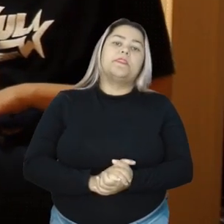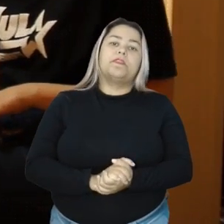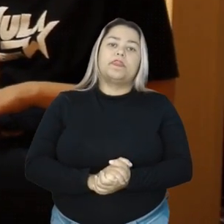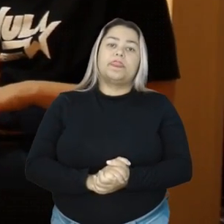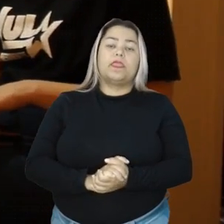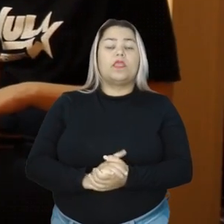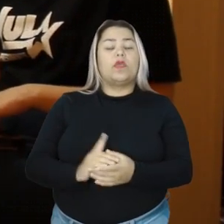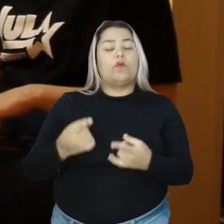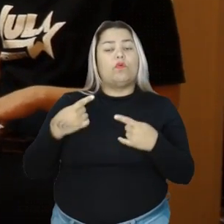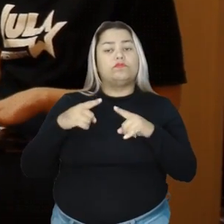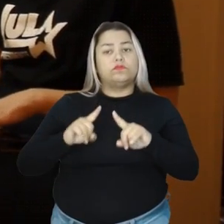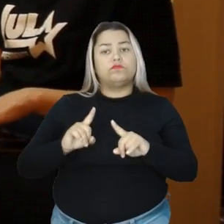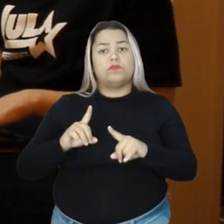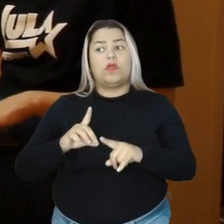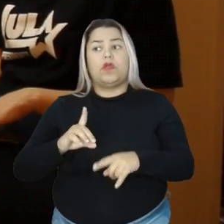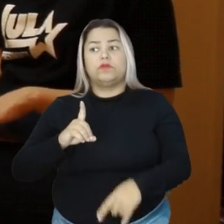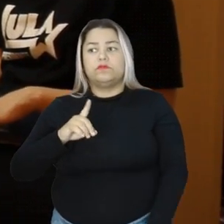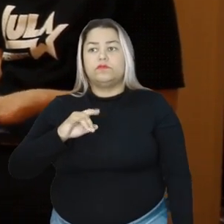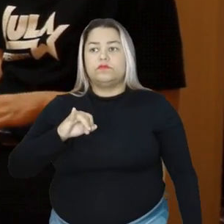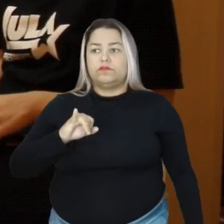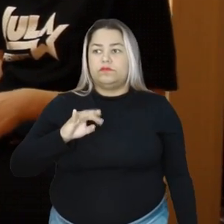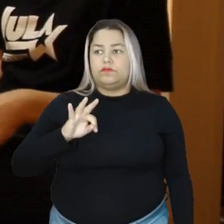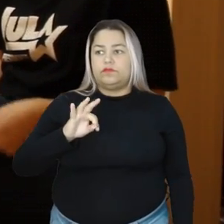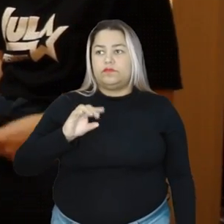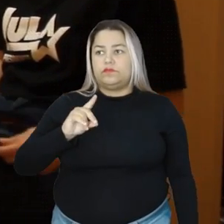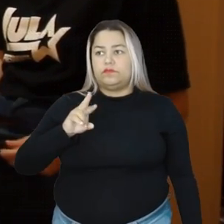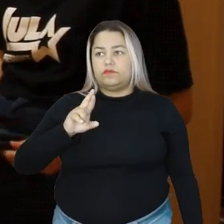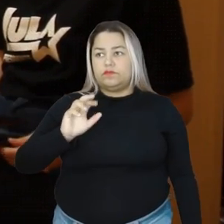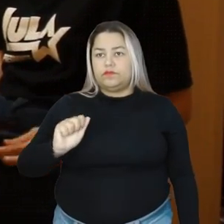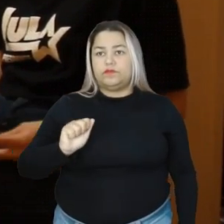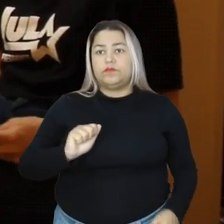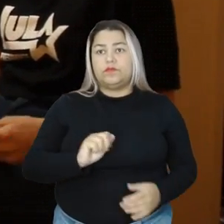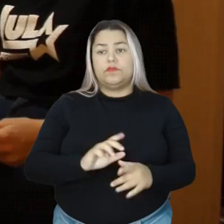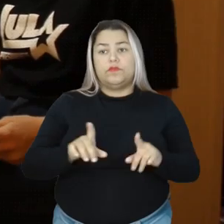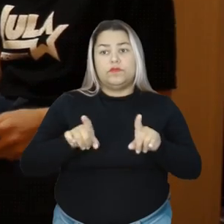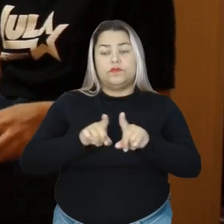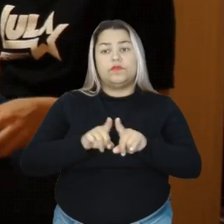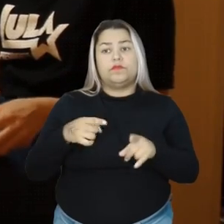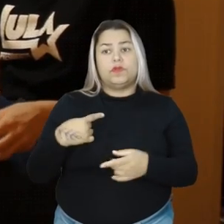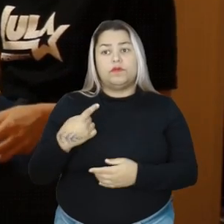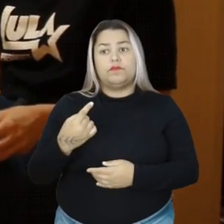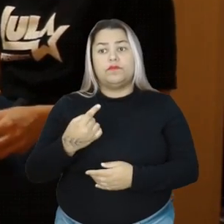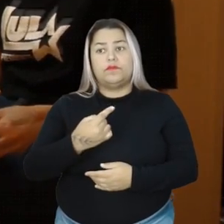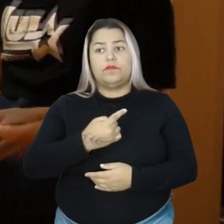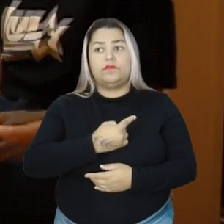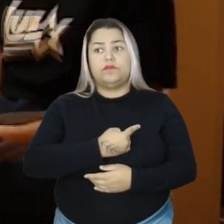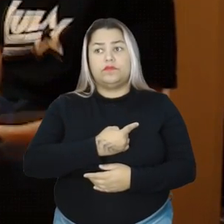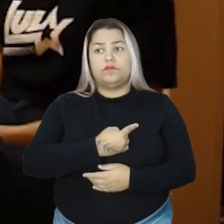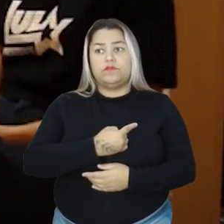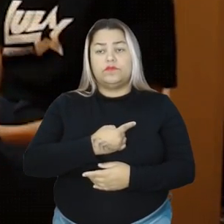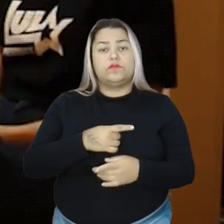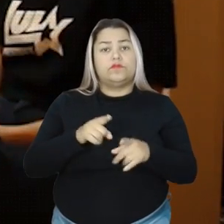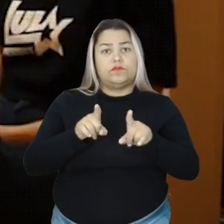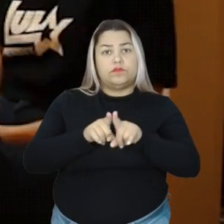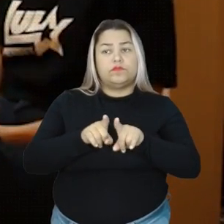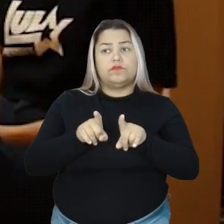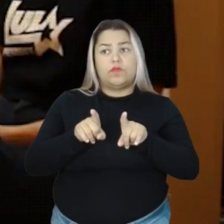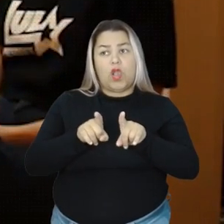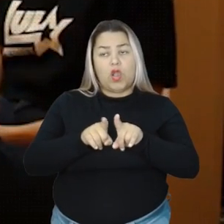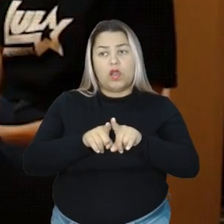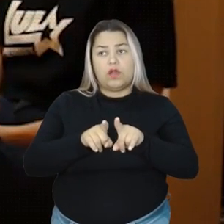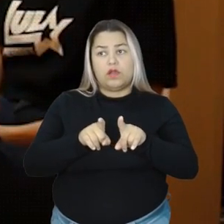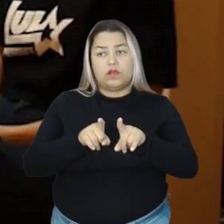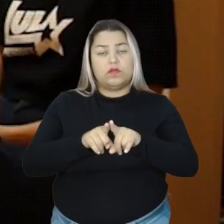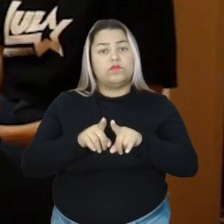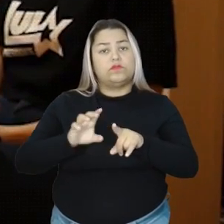contra a ditadura. Os prefeitos eram nomeados pela ditadura, agora nós temos o Colares, né? Então era um